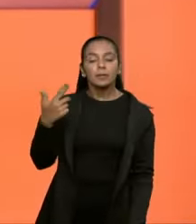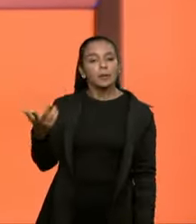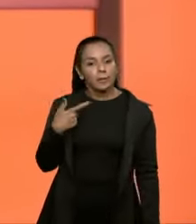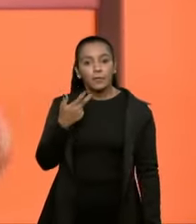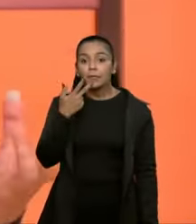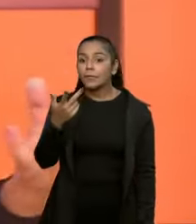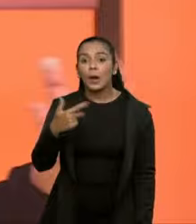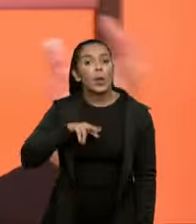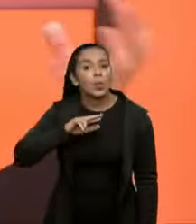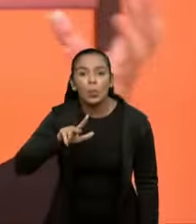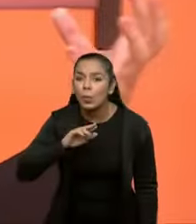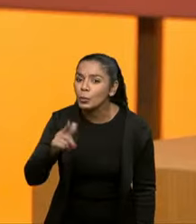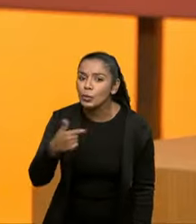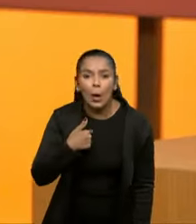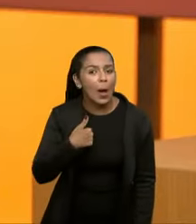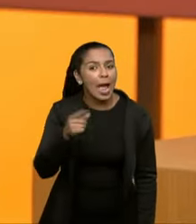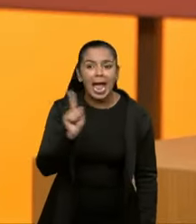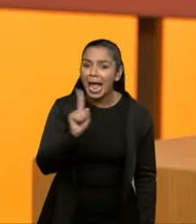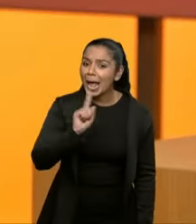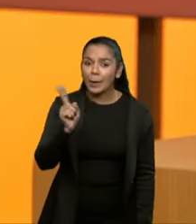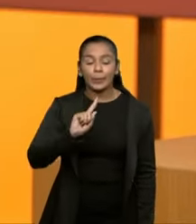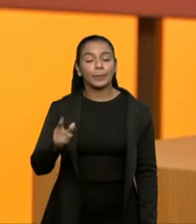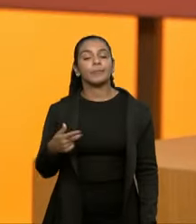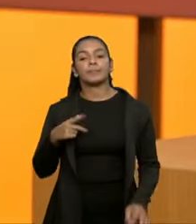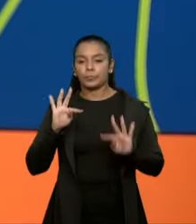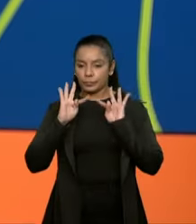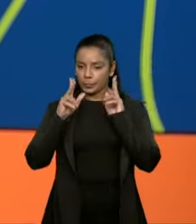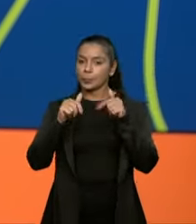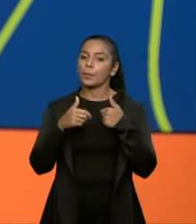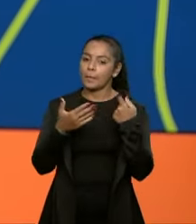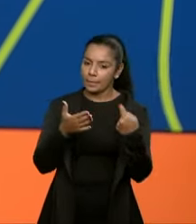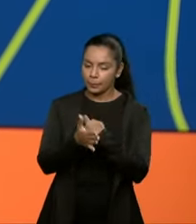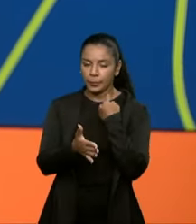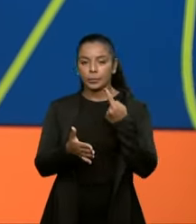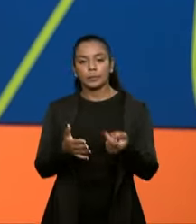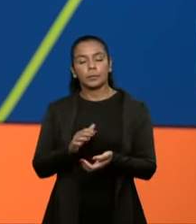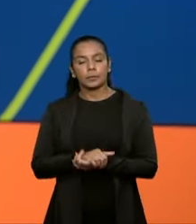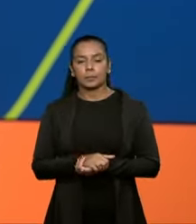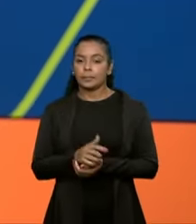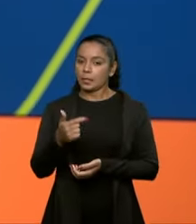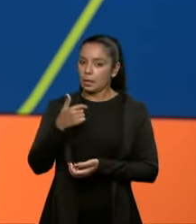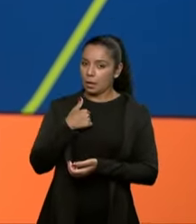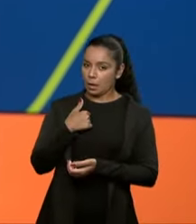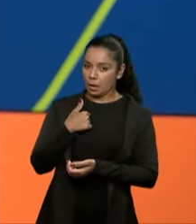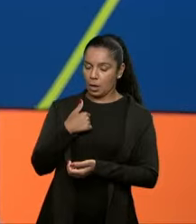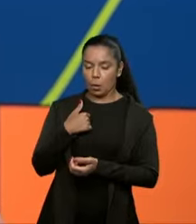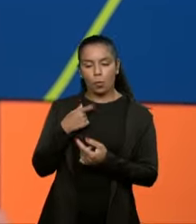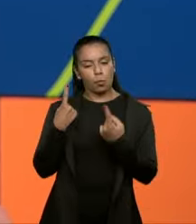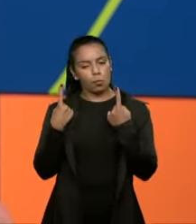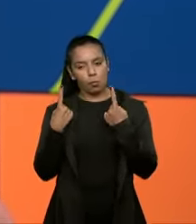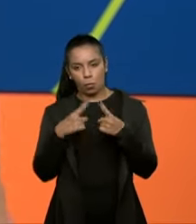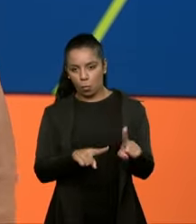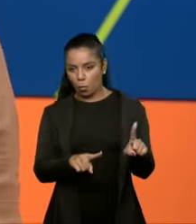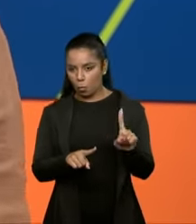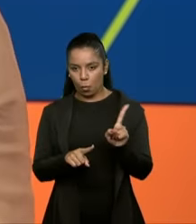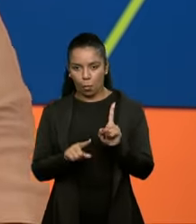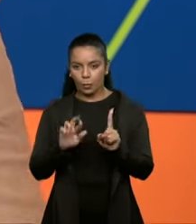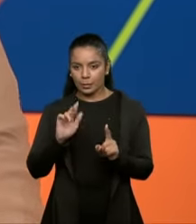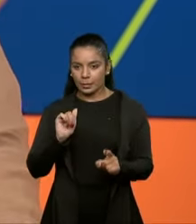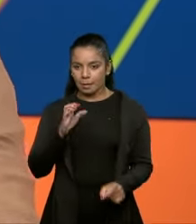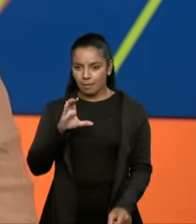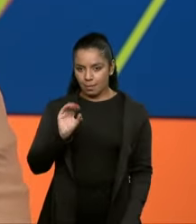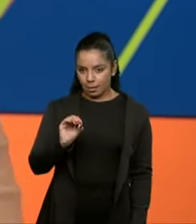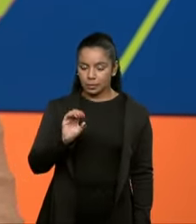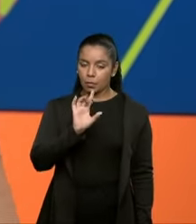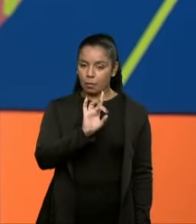gente, não sou não, eu, a alimentação não. É, todo mundo me pergunta, passa, eu não passo. Eu não sou, assim, contra a ração. Cada um tem